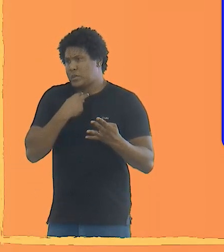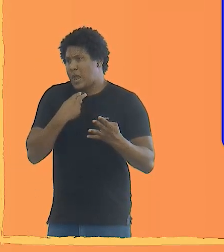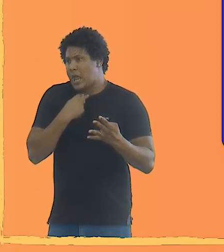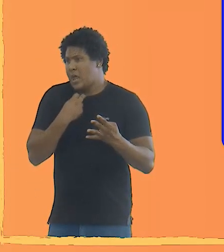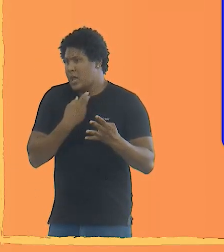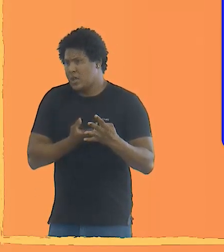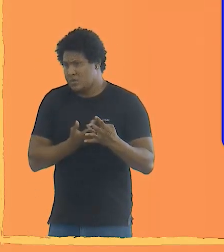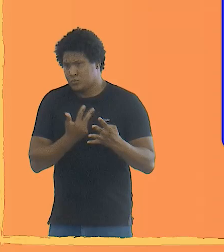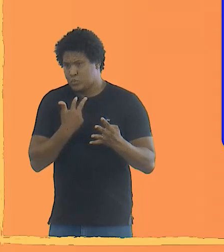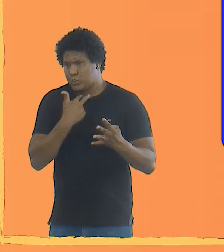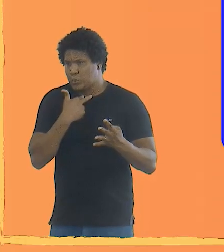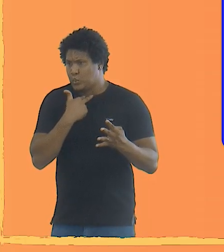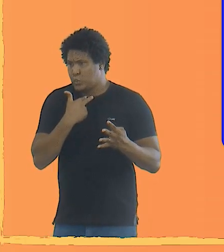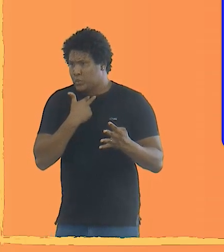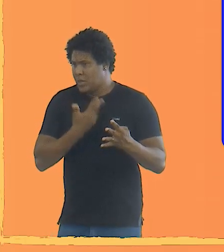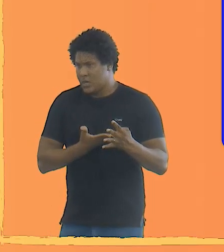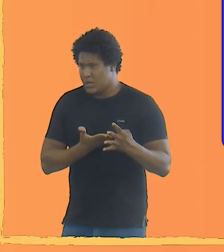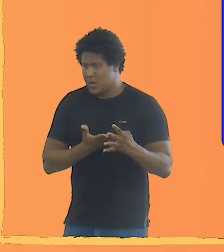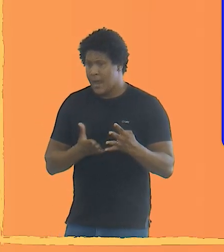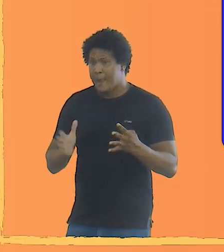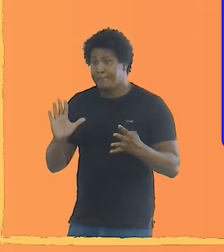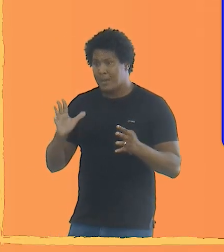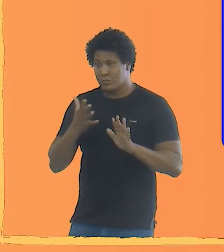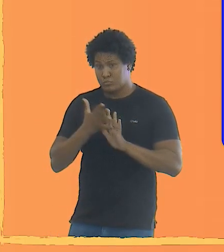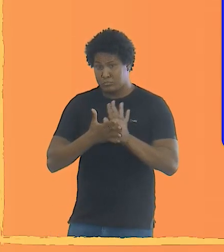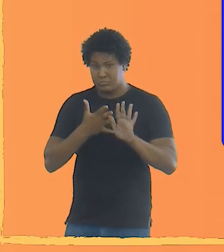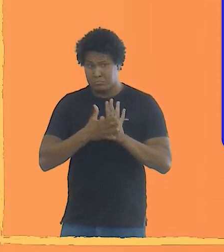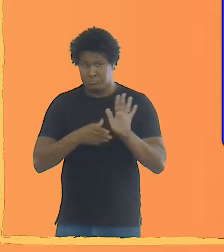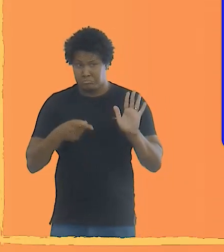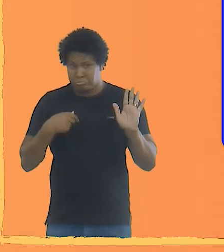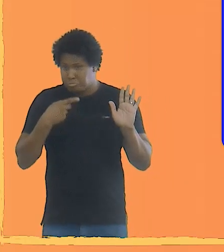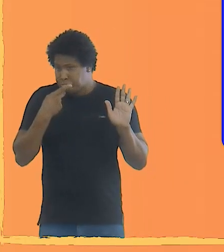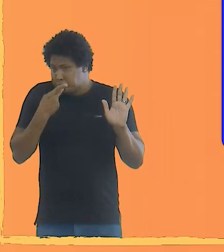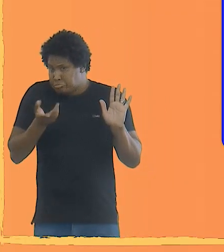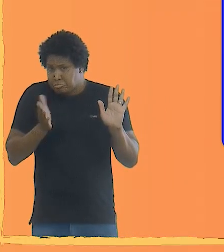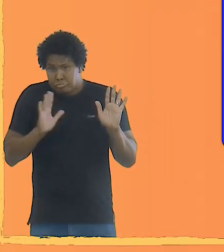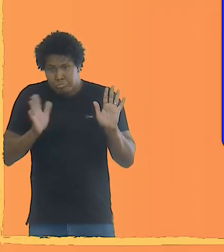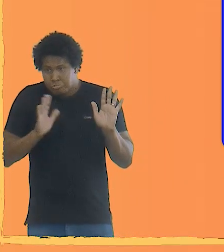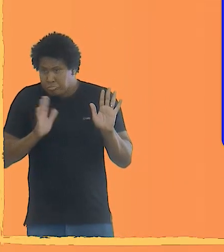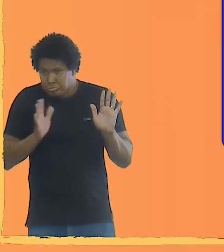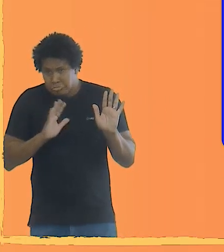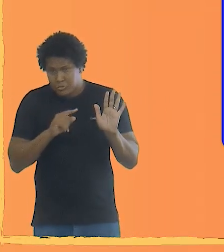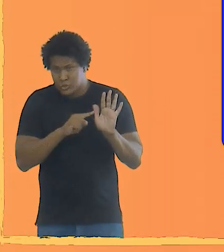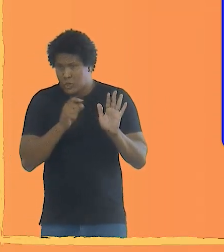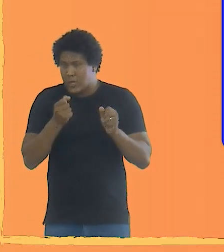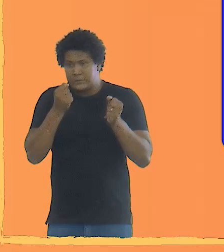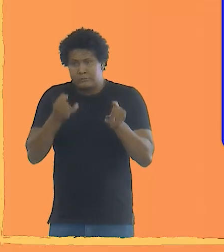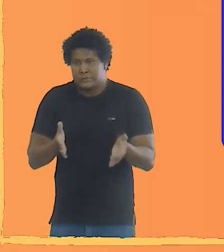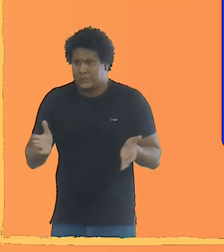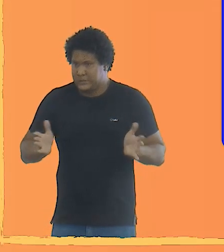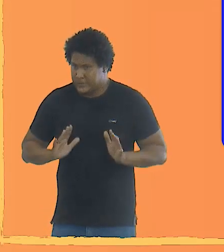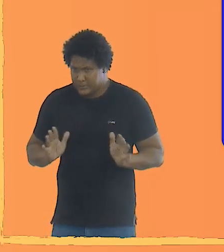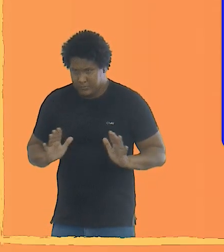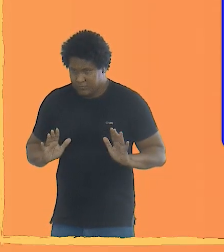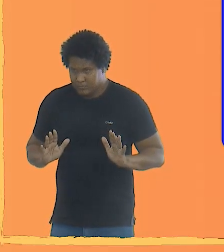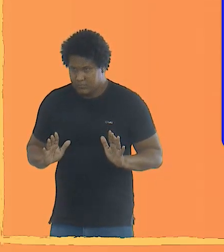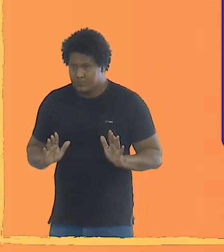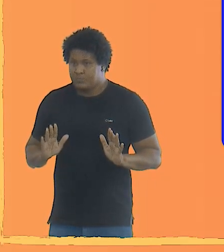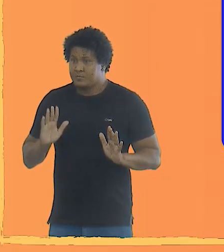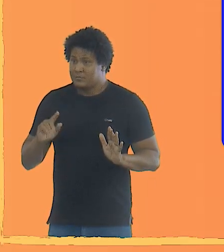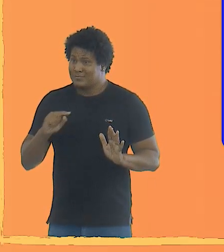Teoricamente sim, mas o texto não diz isso. O texto diz o quê? que mesmo essa engrenagem